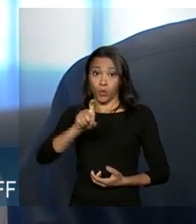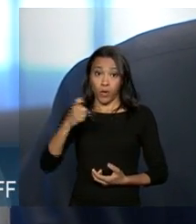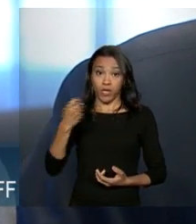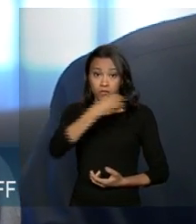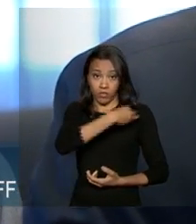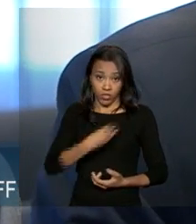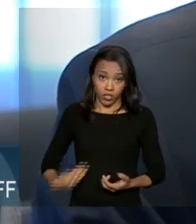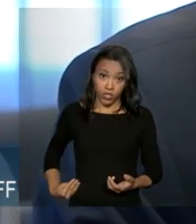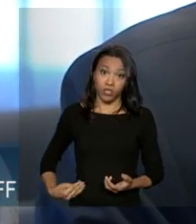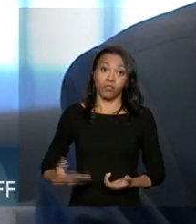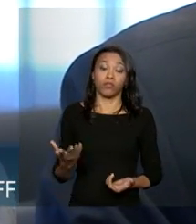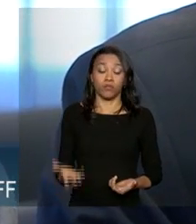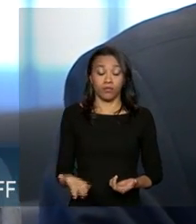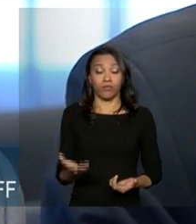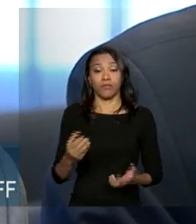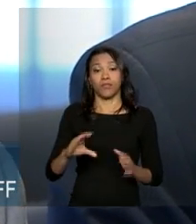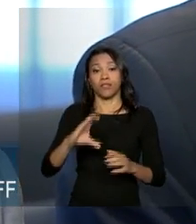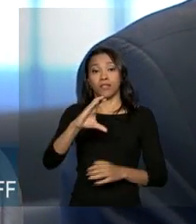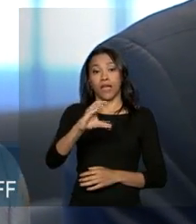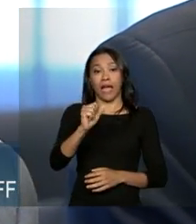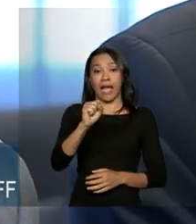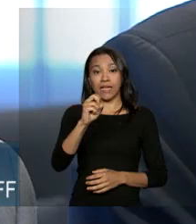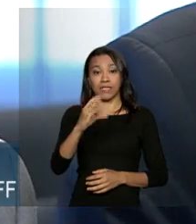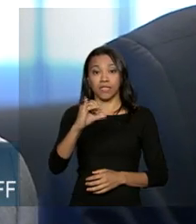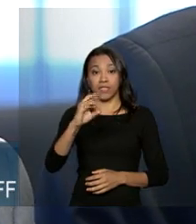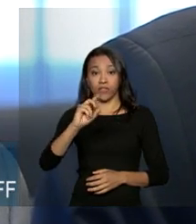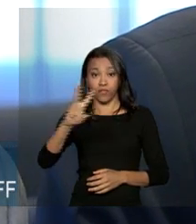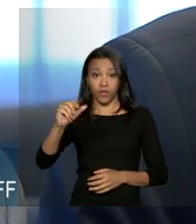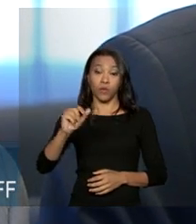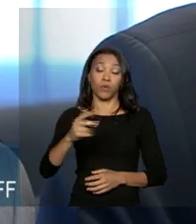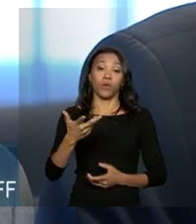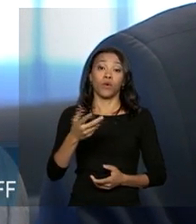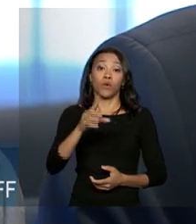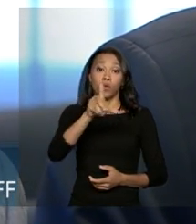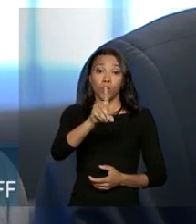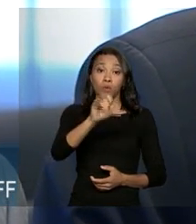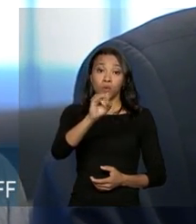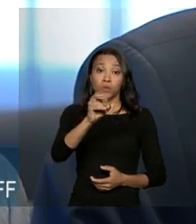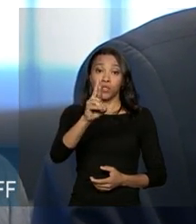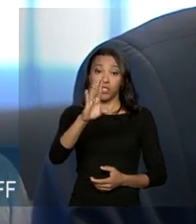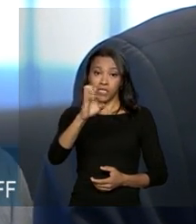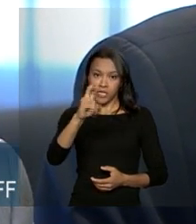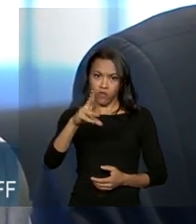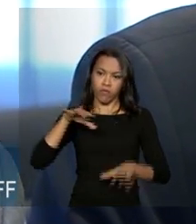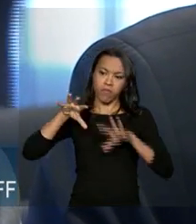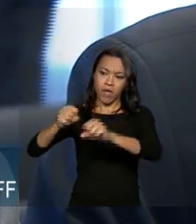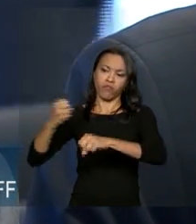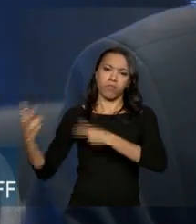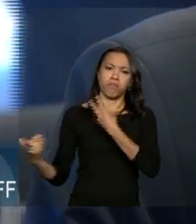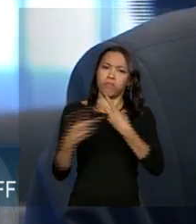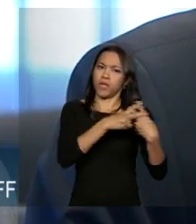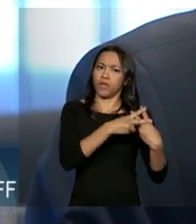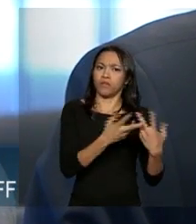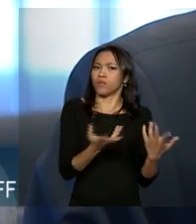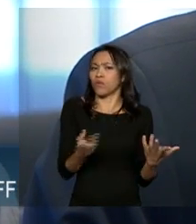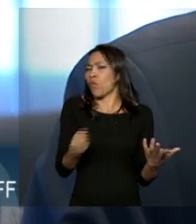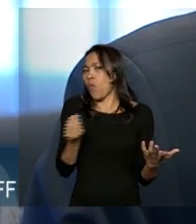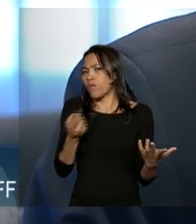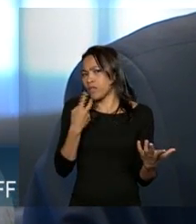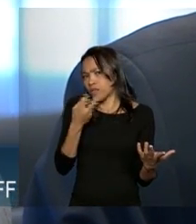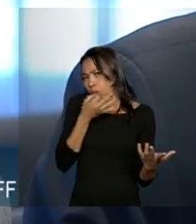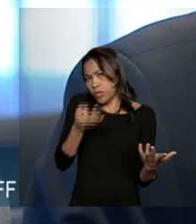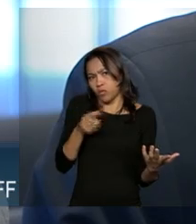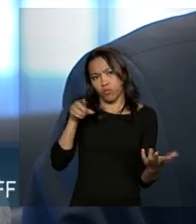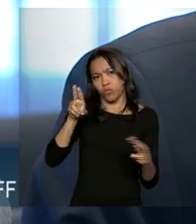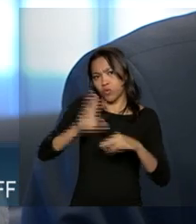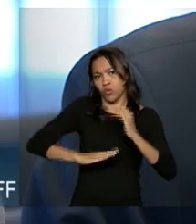José Dirceu, ter sido preso novamente no novo desdobramento da Operação Lava Jato. Queria saber como o senhor vê esse episódio.